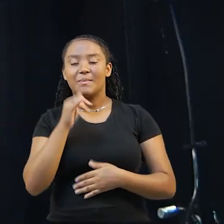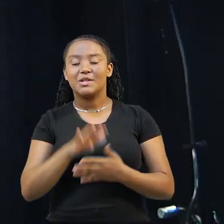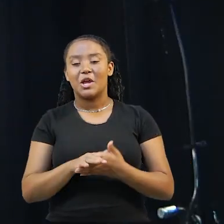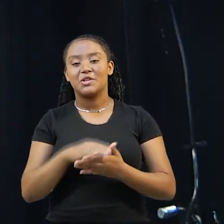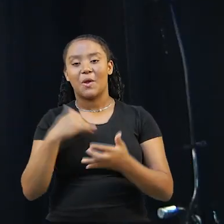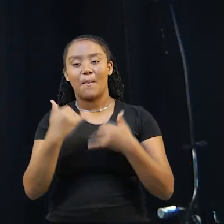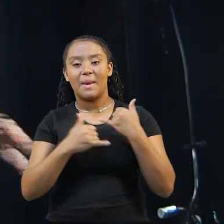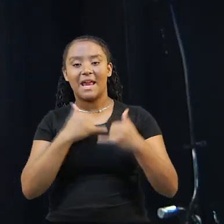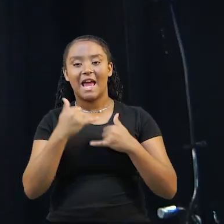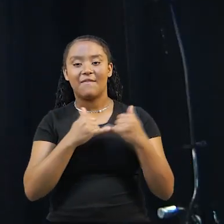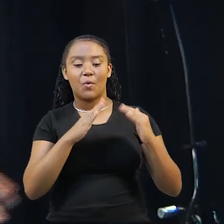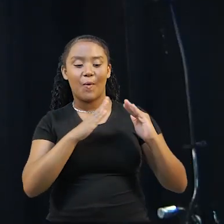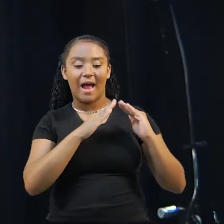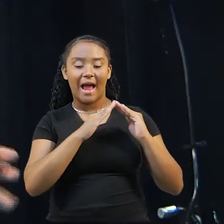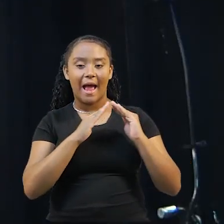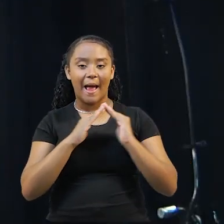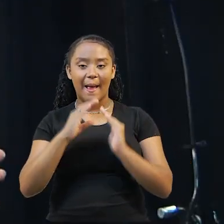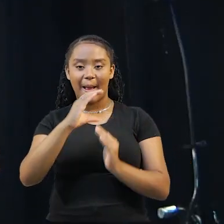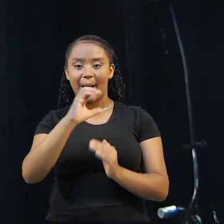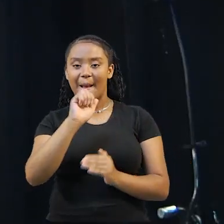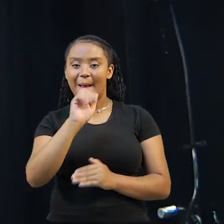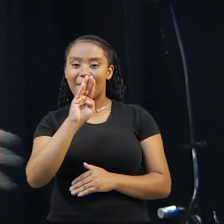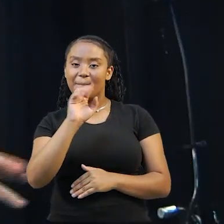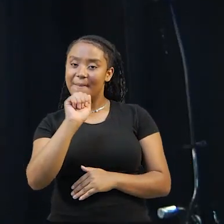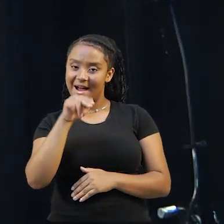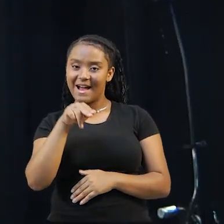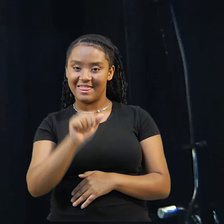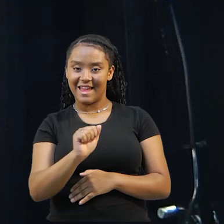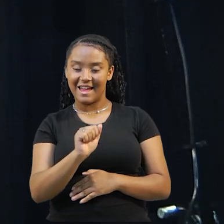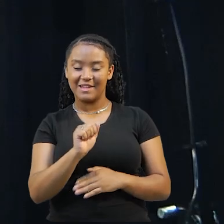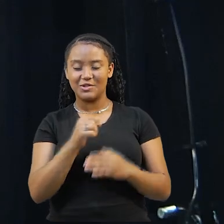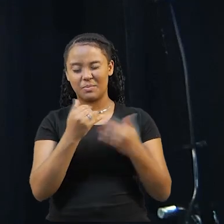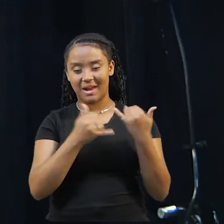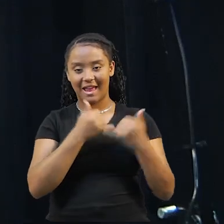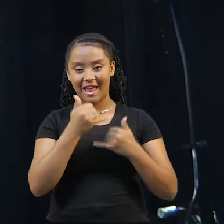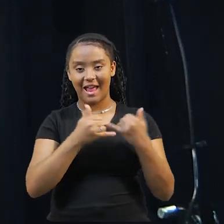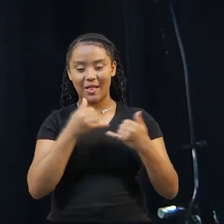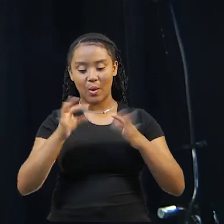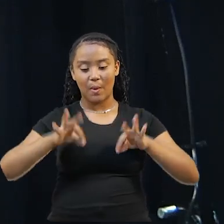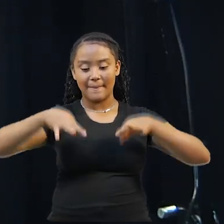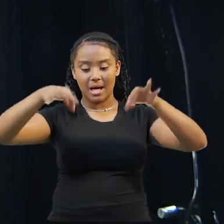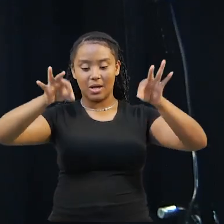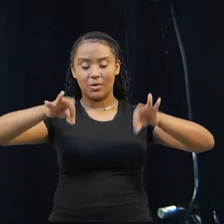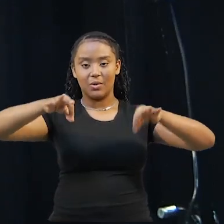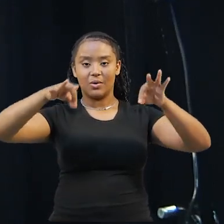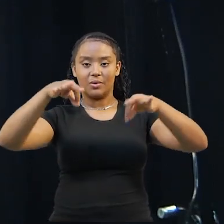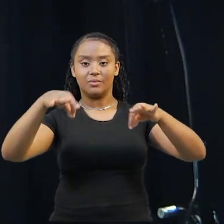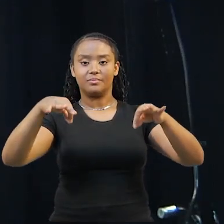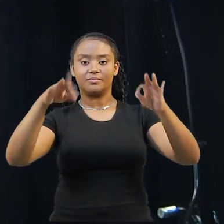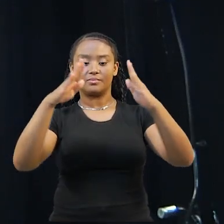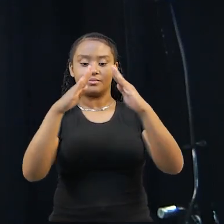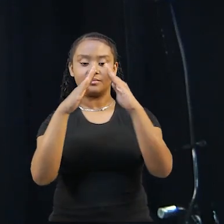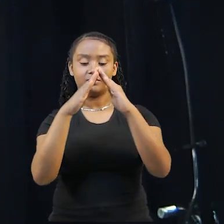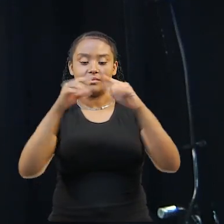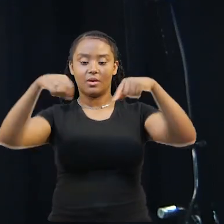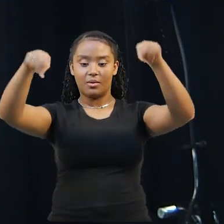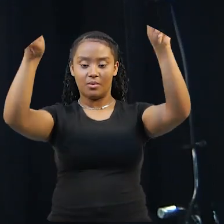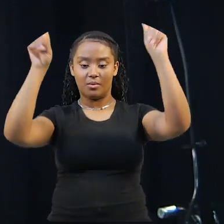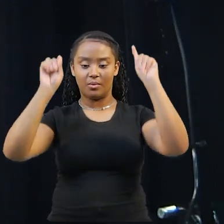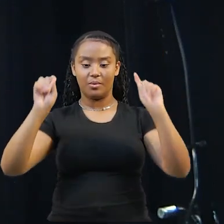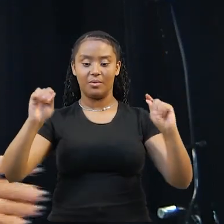todos montávamos cabaninha. A gente brincava com o que tinha de brinquedo, né? Enfim, com os vizinhos, com os amigos.